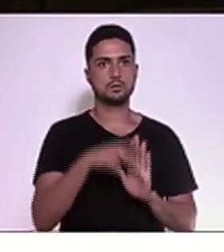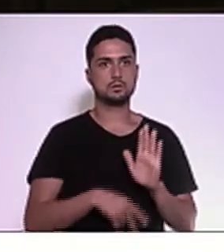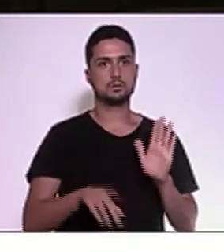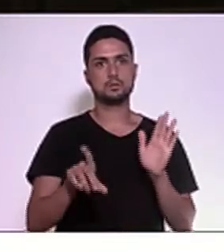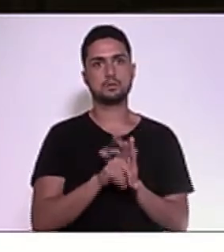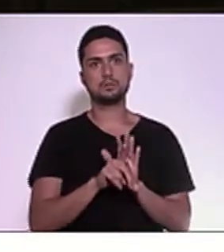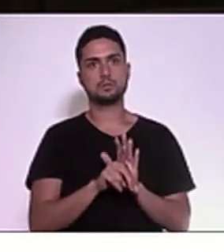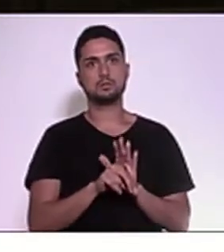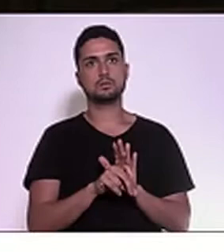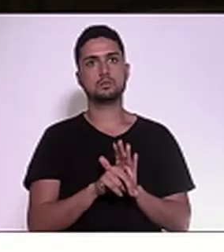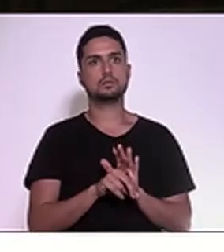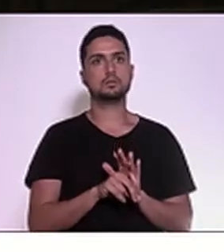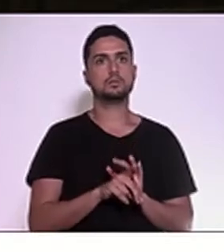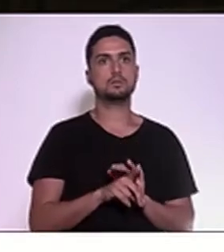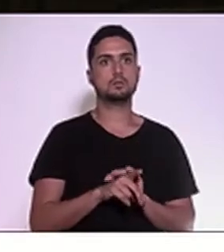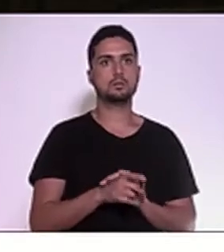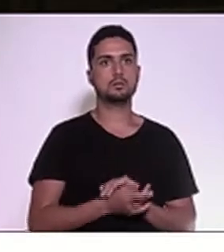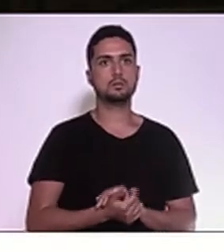lei